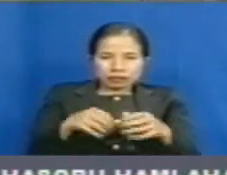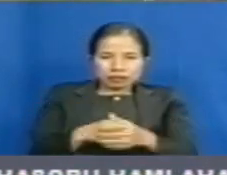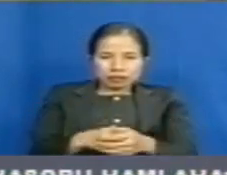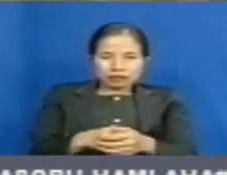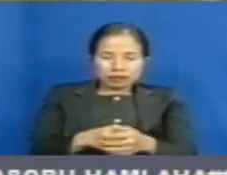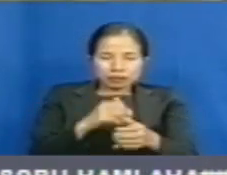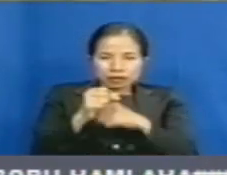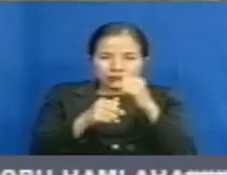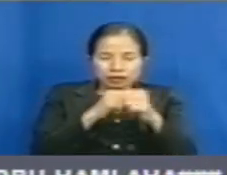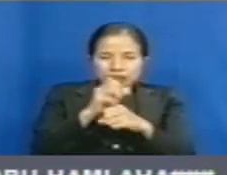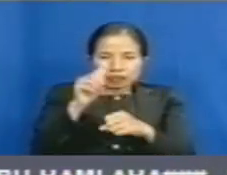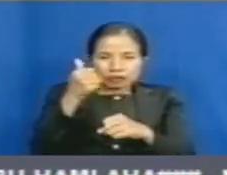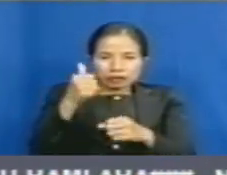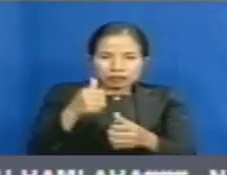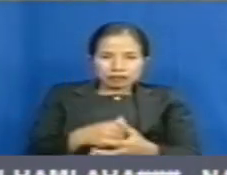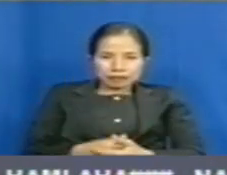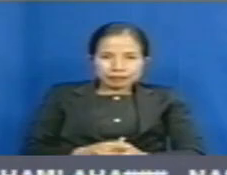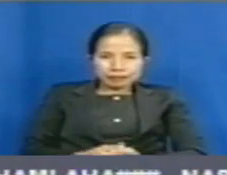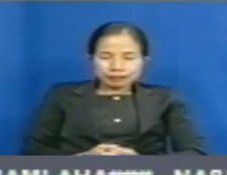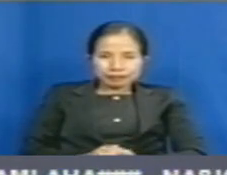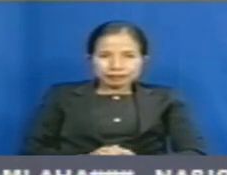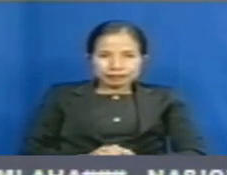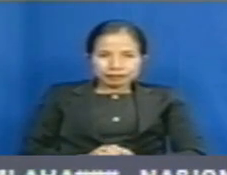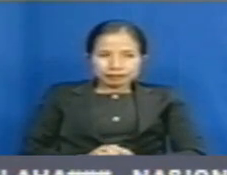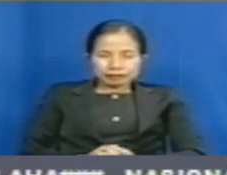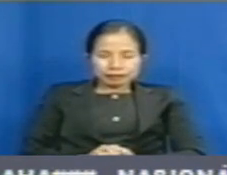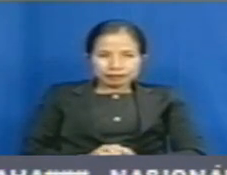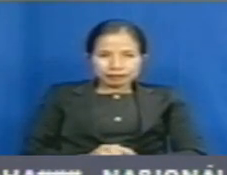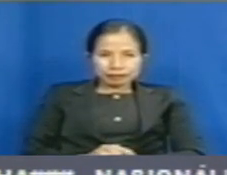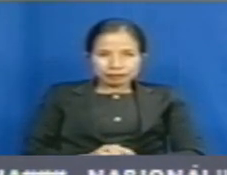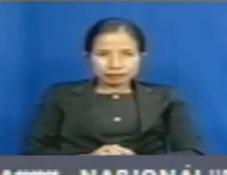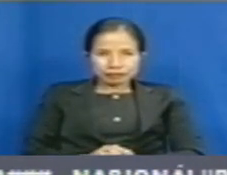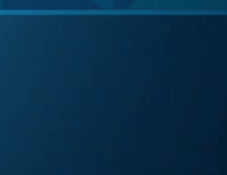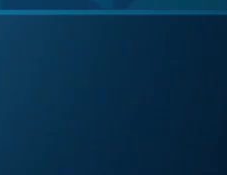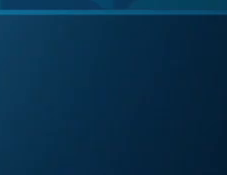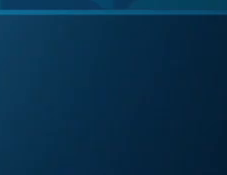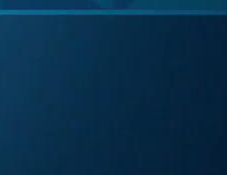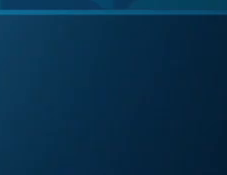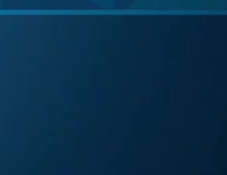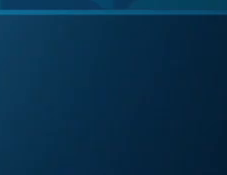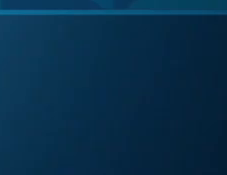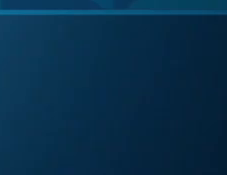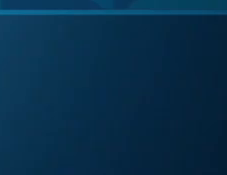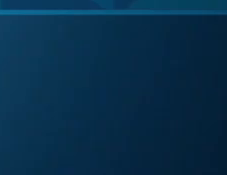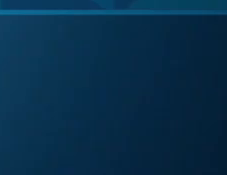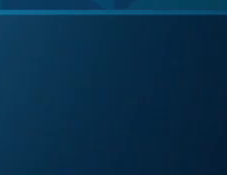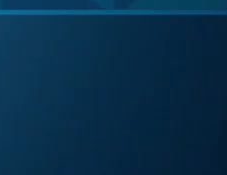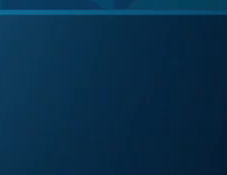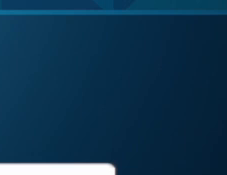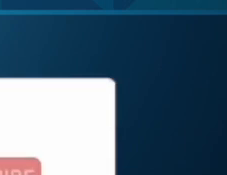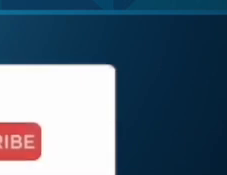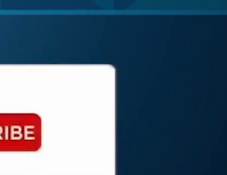ona tinan sanulu. Verônica Barros, Lídia Martins, RTTL. Atuhetan